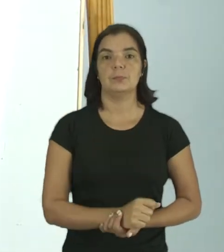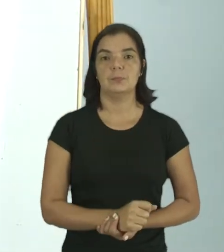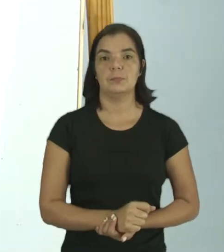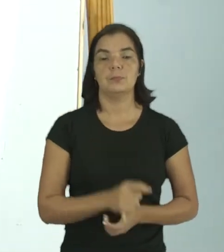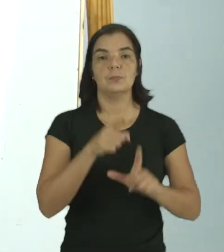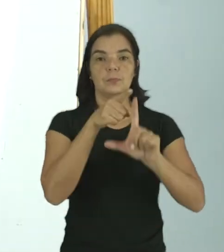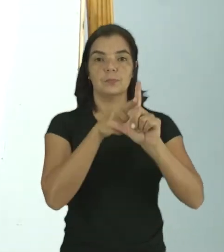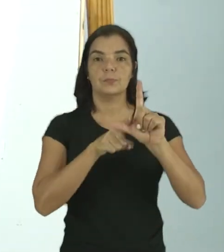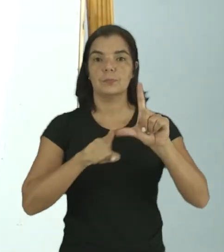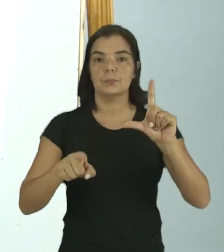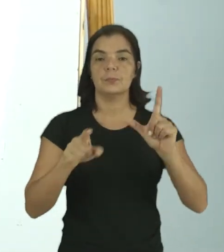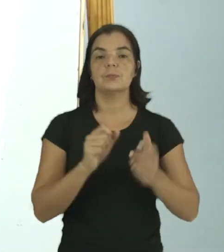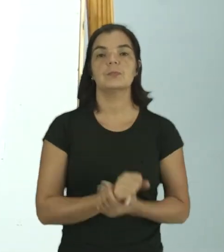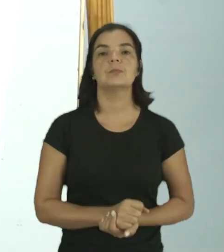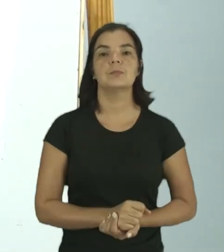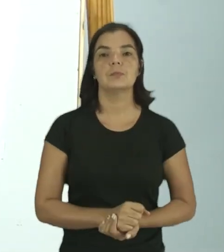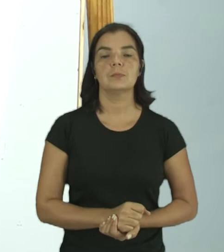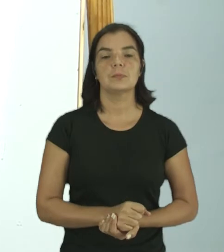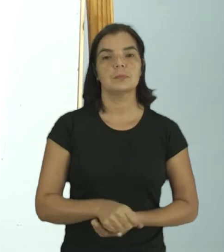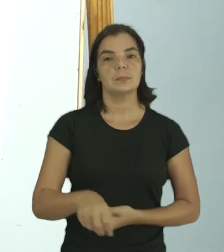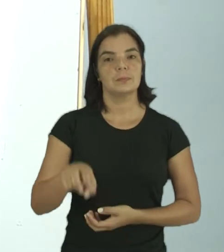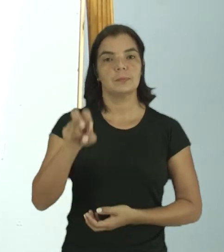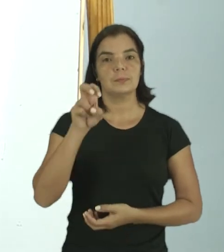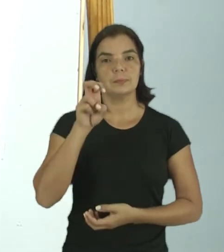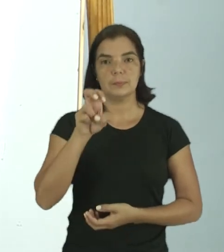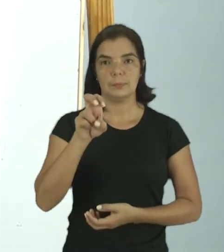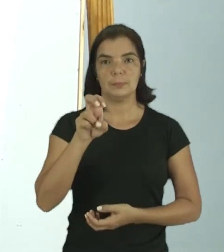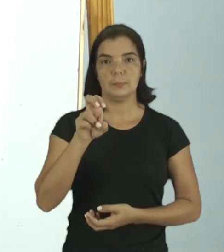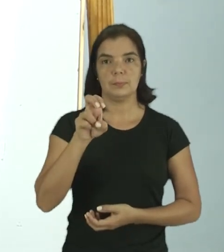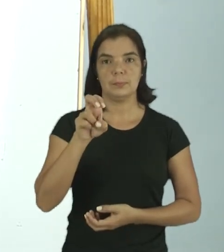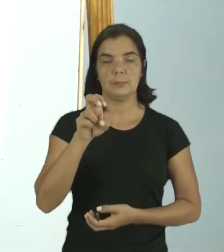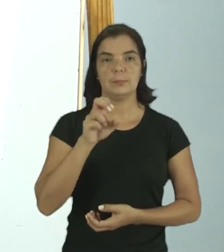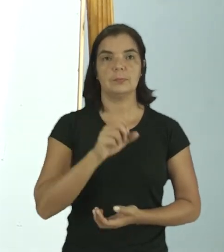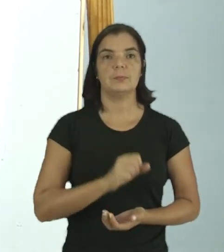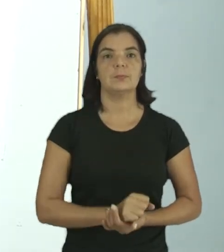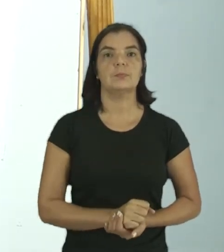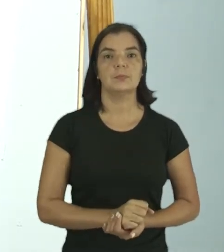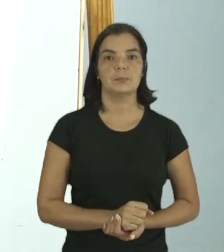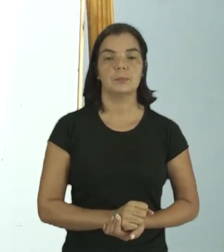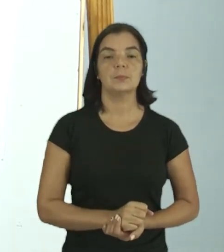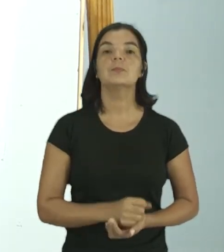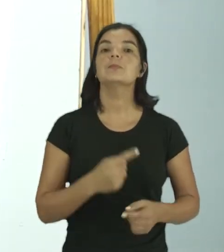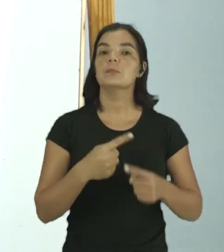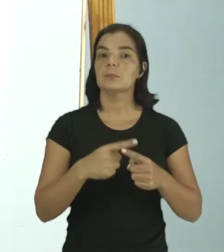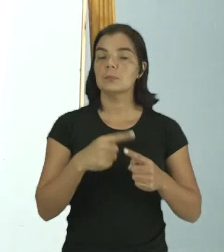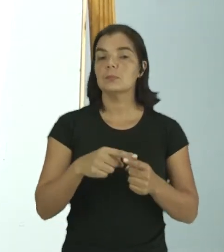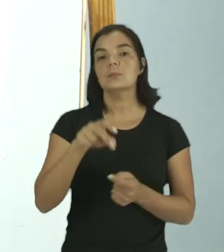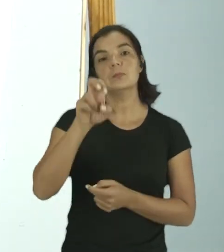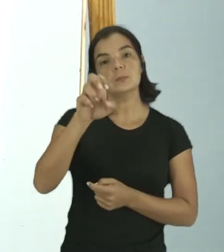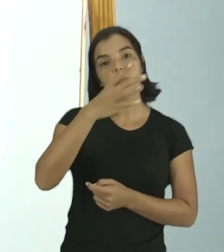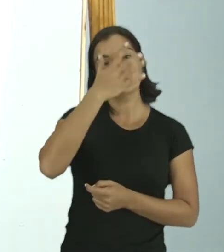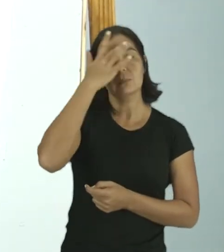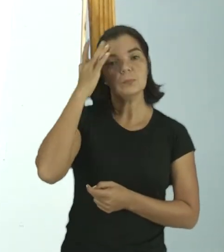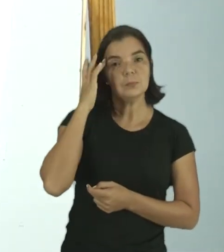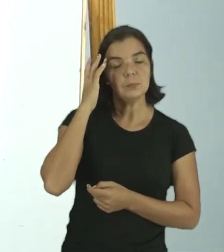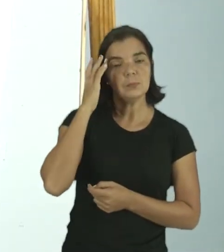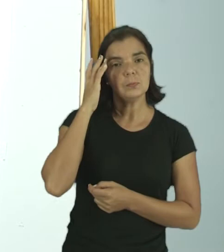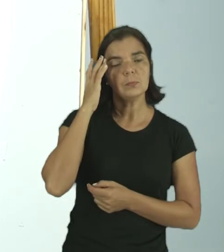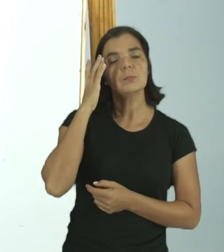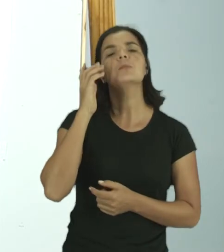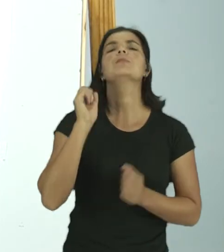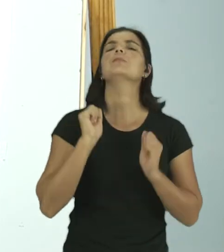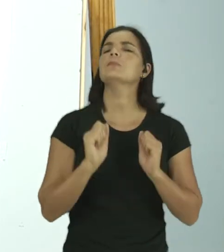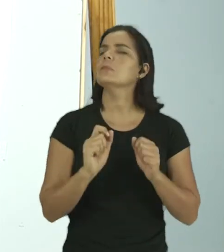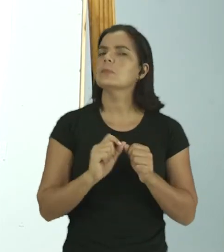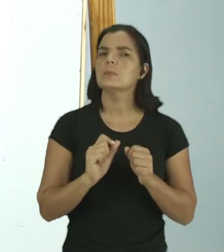dividido para cinco porque foram cinco pessoas que que eu